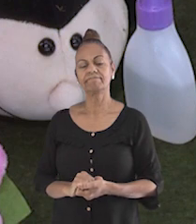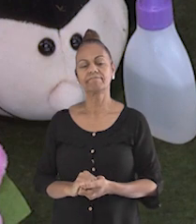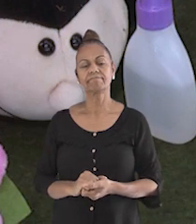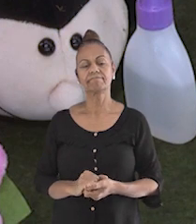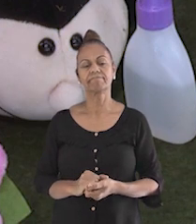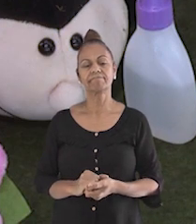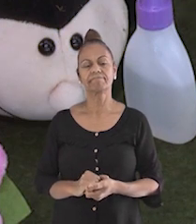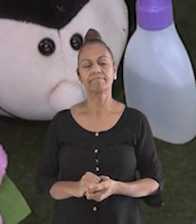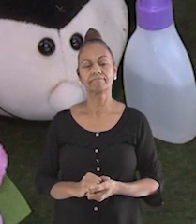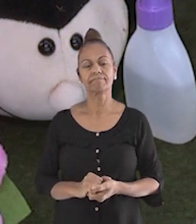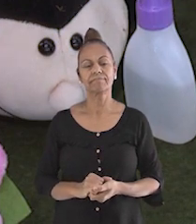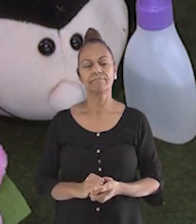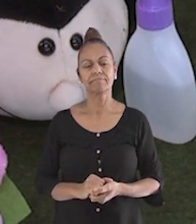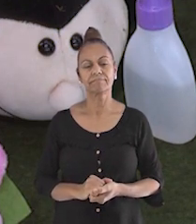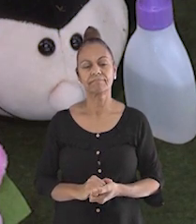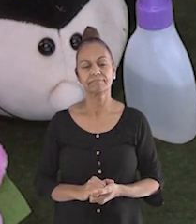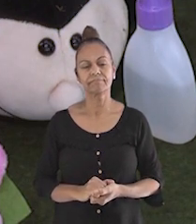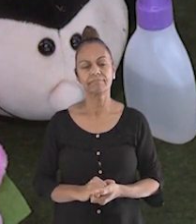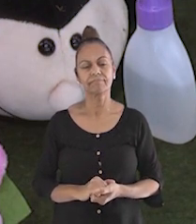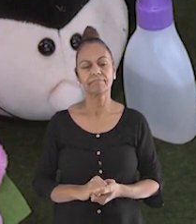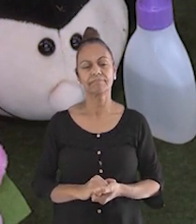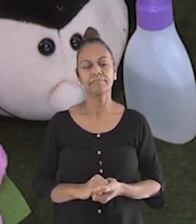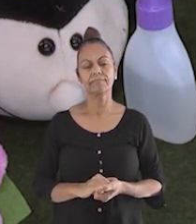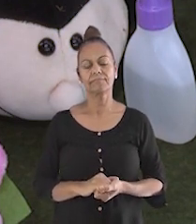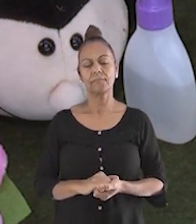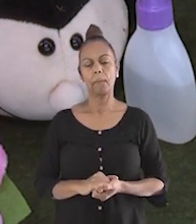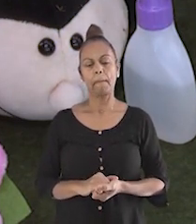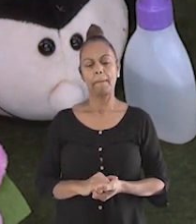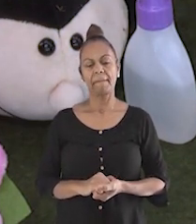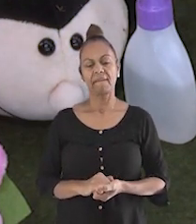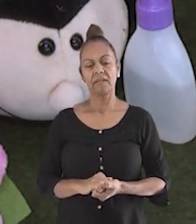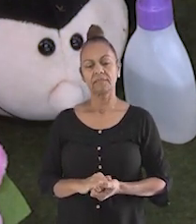e desenhe uma asa da borboleta.